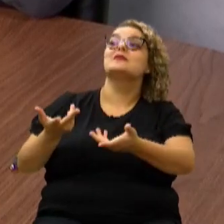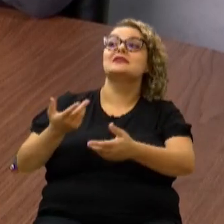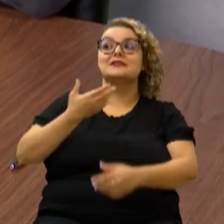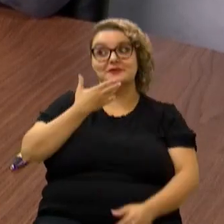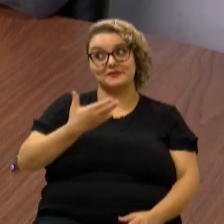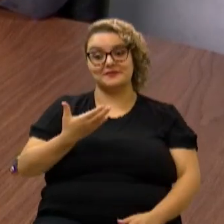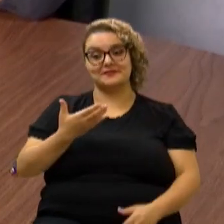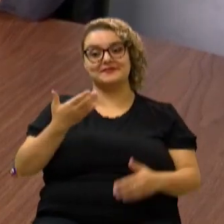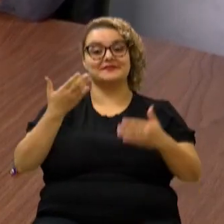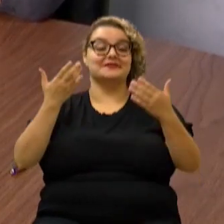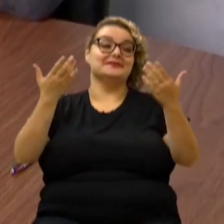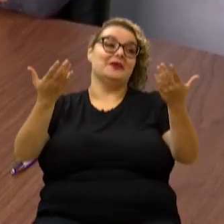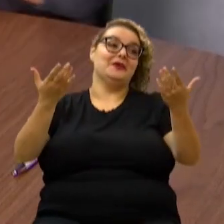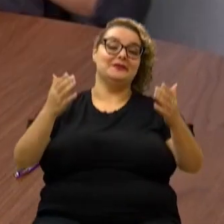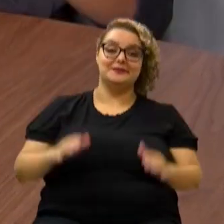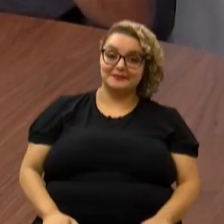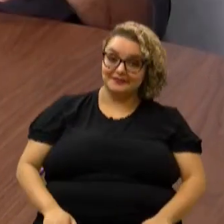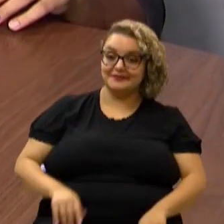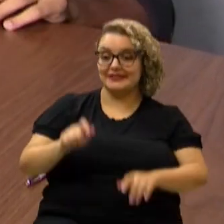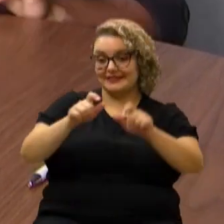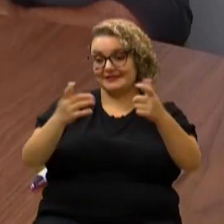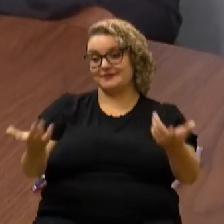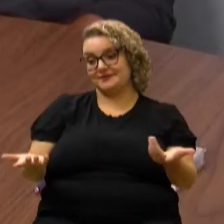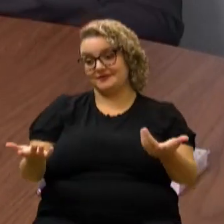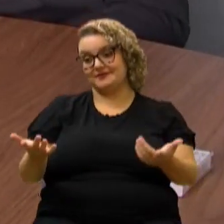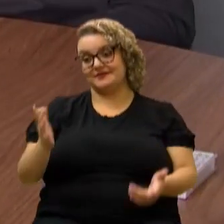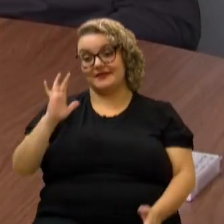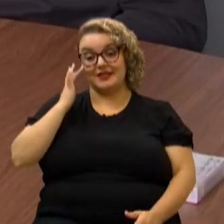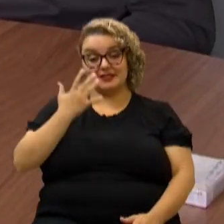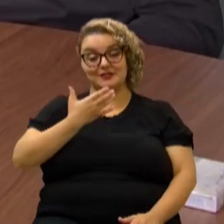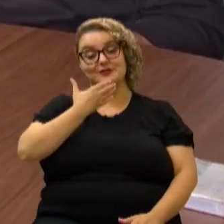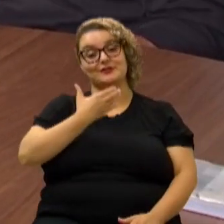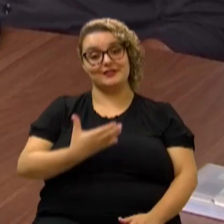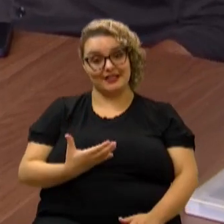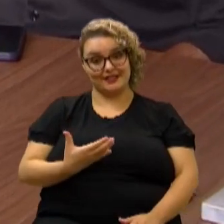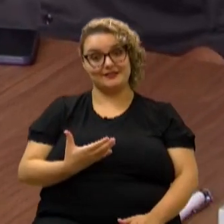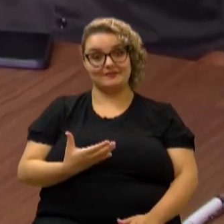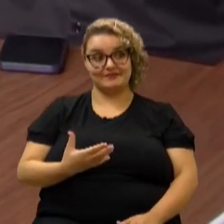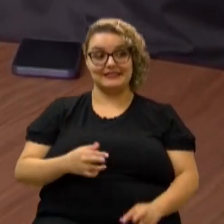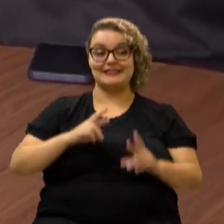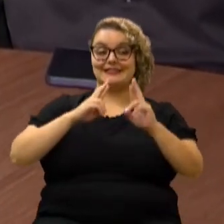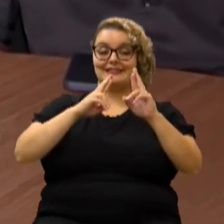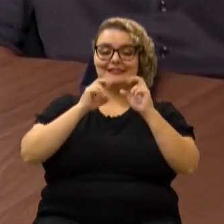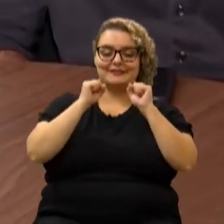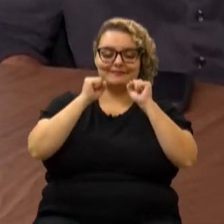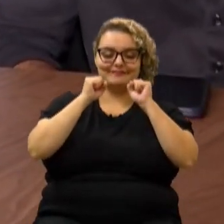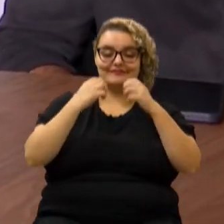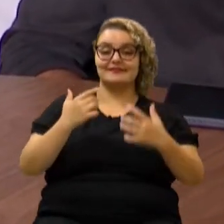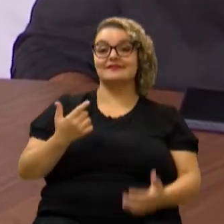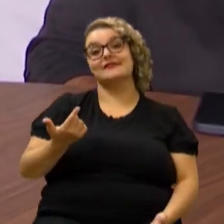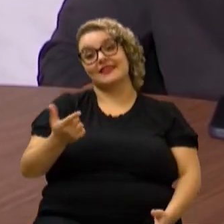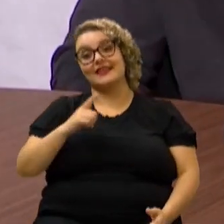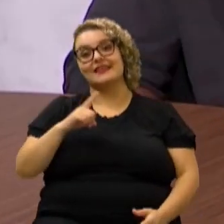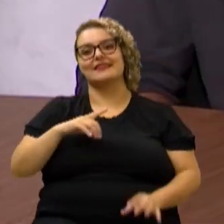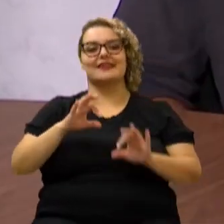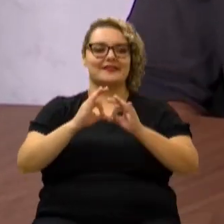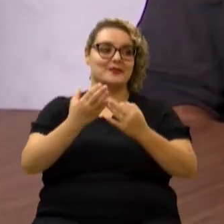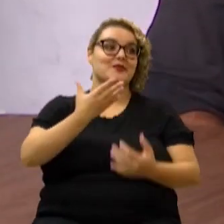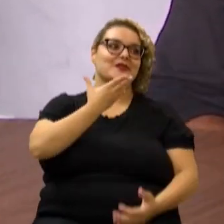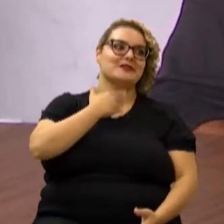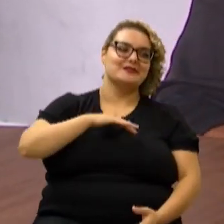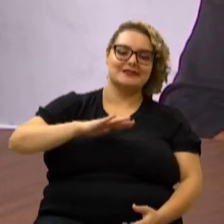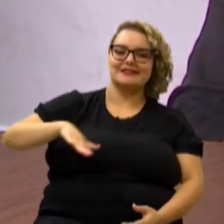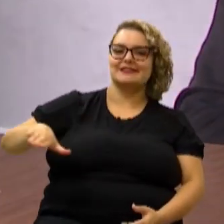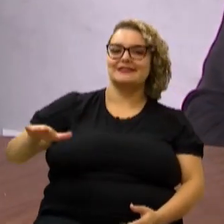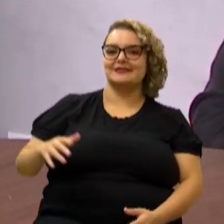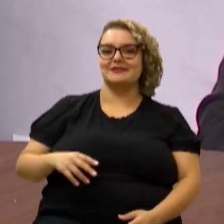Como economizar no Natal? Bom, então pessoal, acho que o Natal é aquela data que a gente tanto espera. Quem tem família